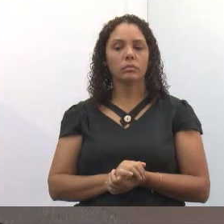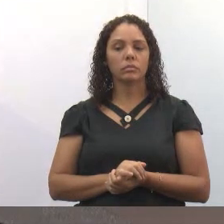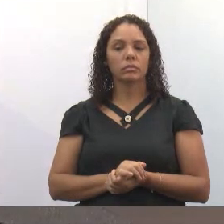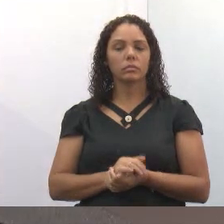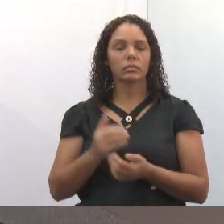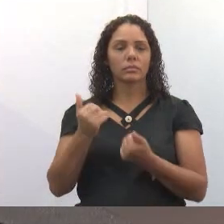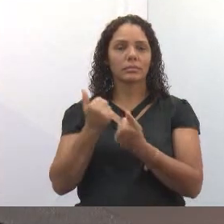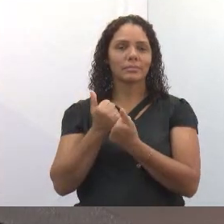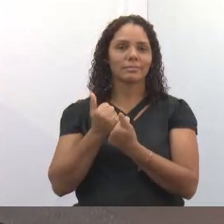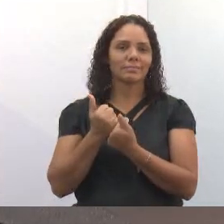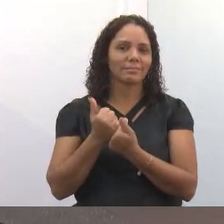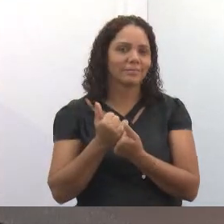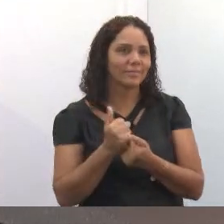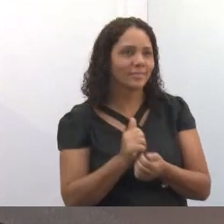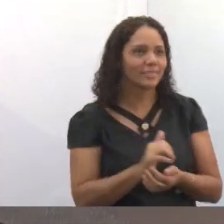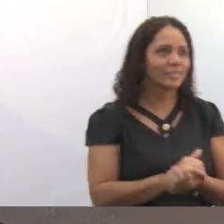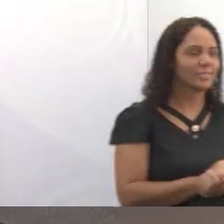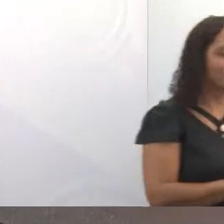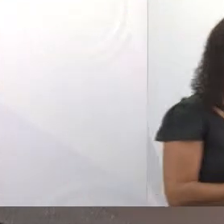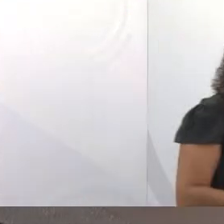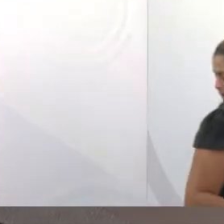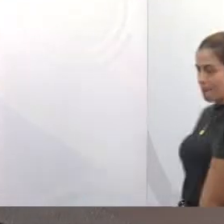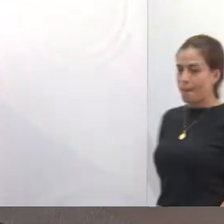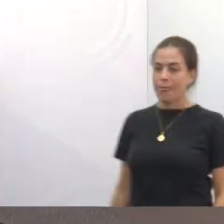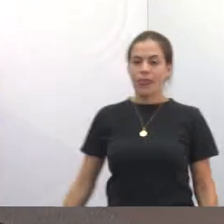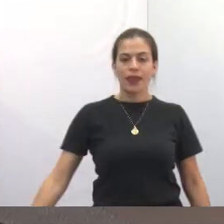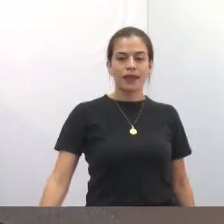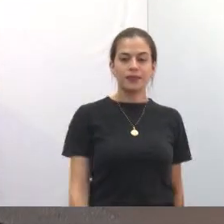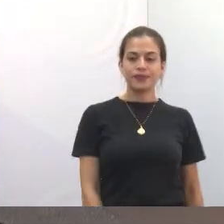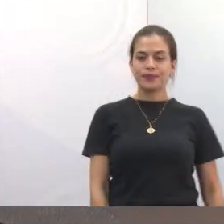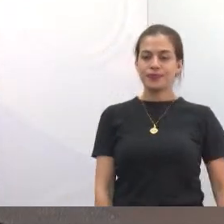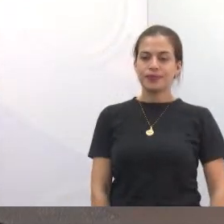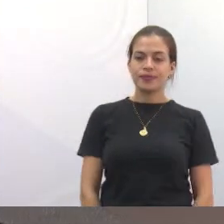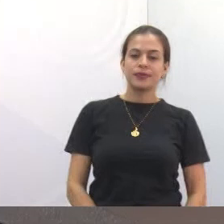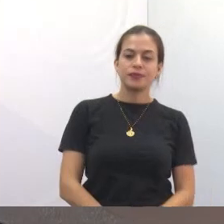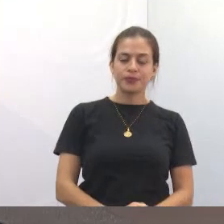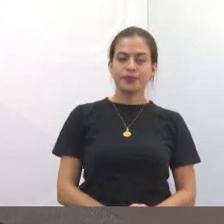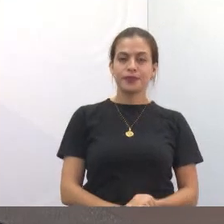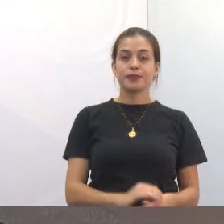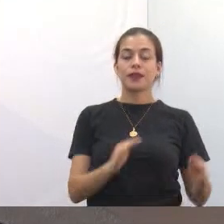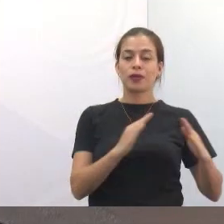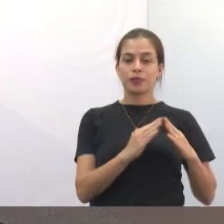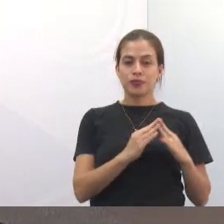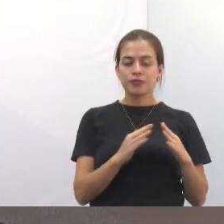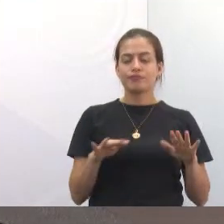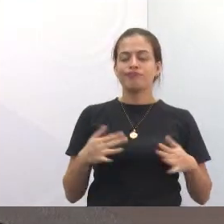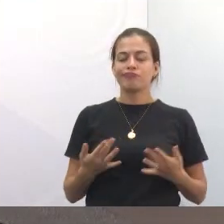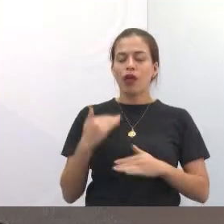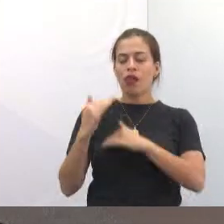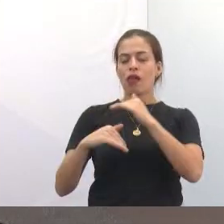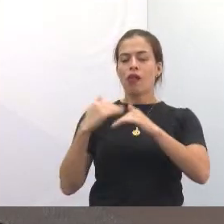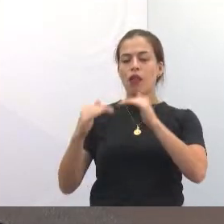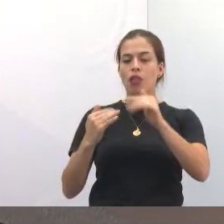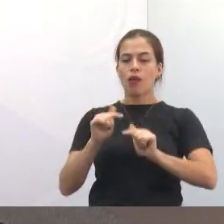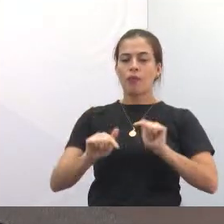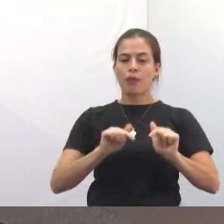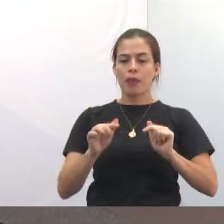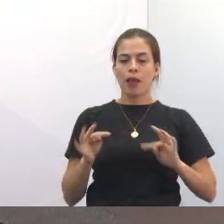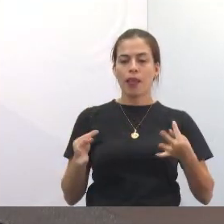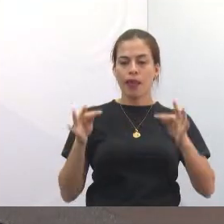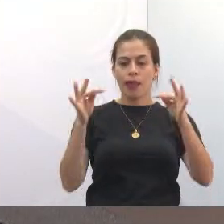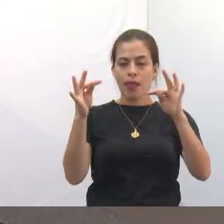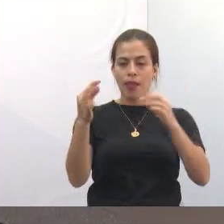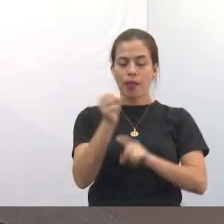sobre estimativa de lote e núcleo de moradores. Oportunamente serão desenvolvidos trabalhos técnicos